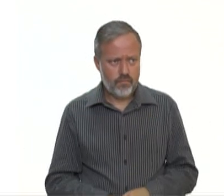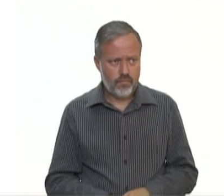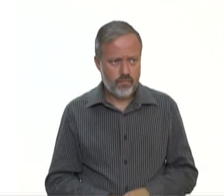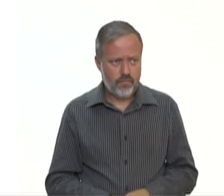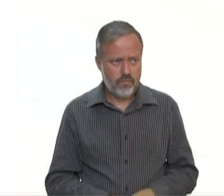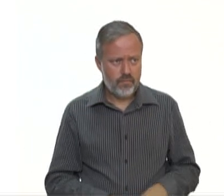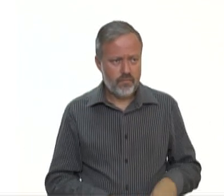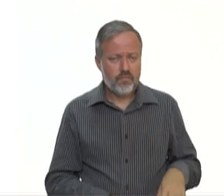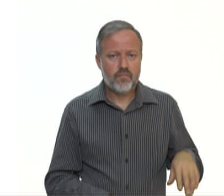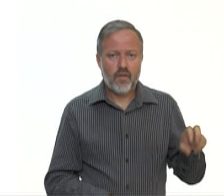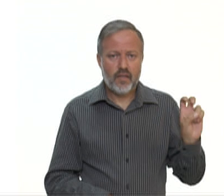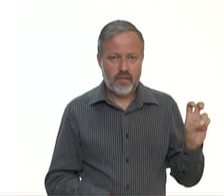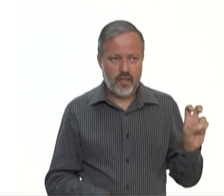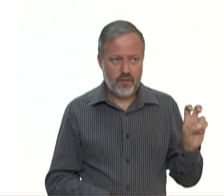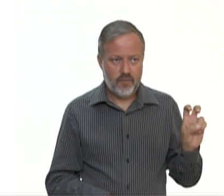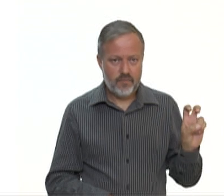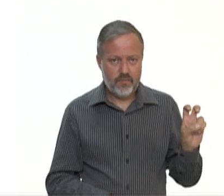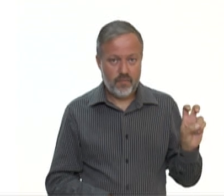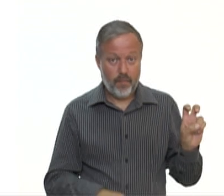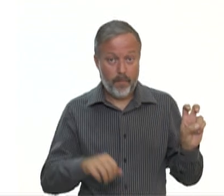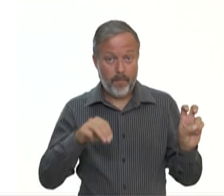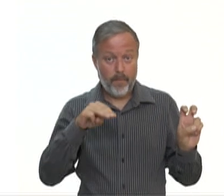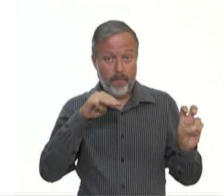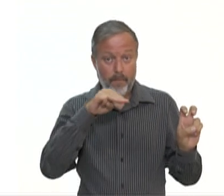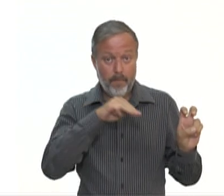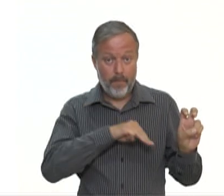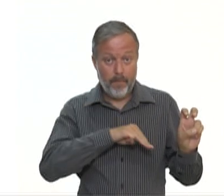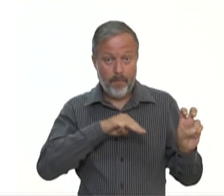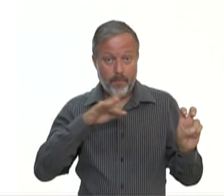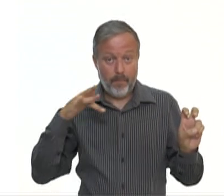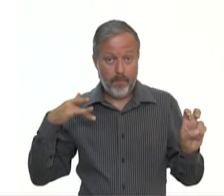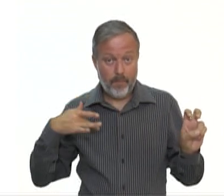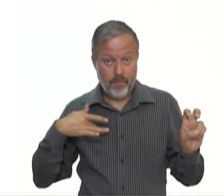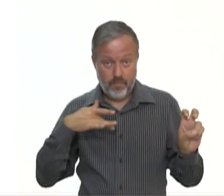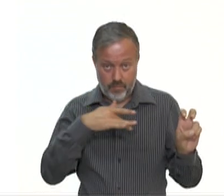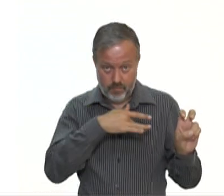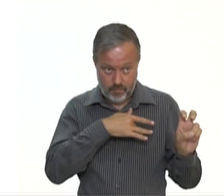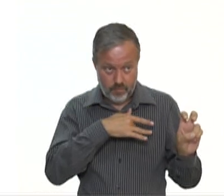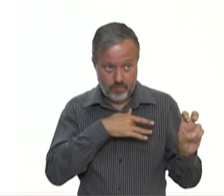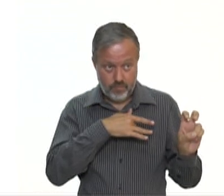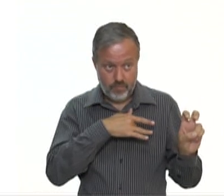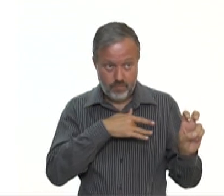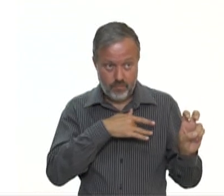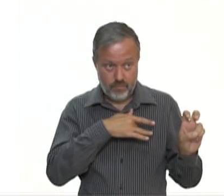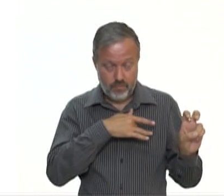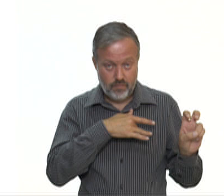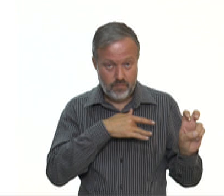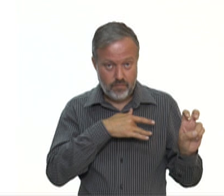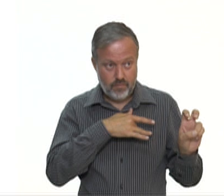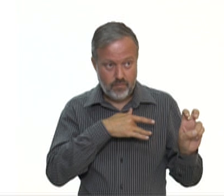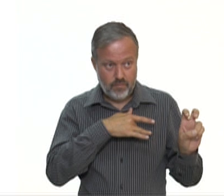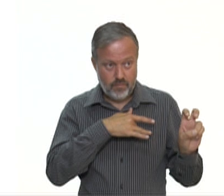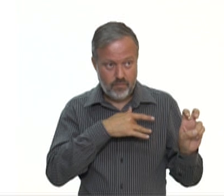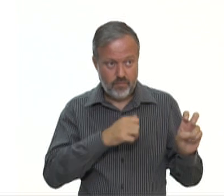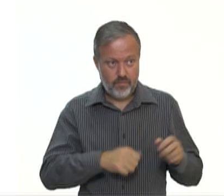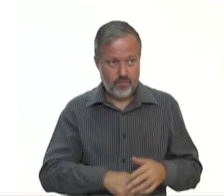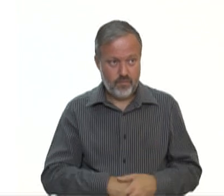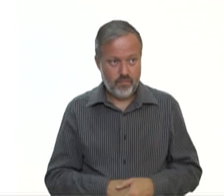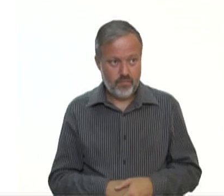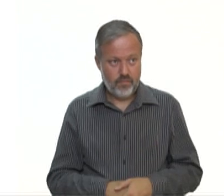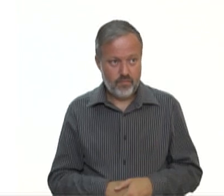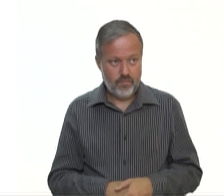Ministério de Sanidade é Ministério da Saúde. Isso não muda muito entre português e espanhol.